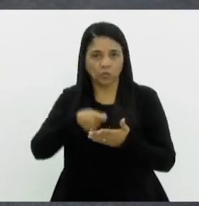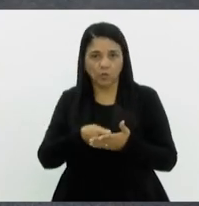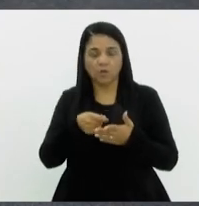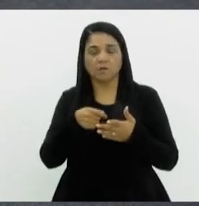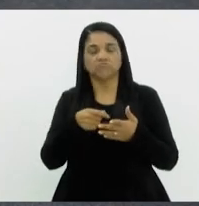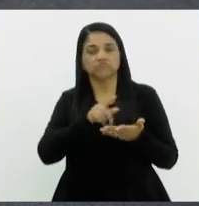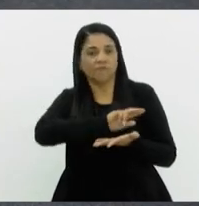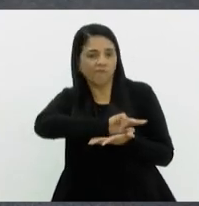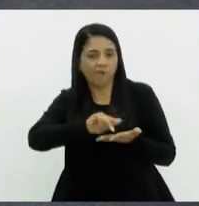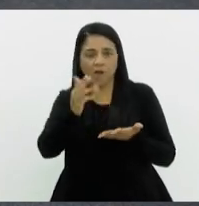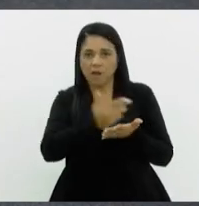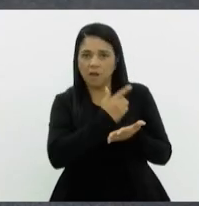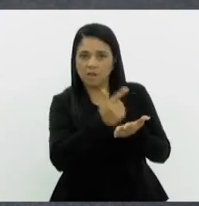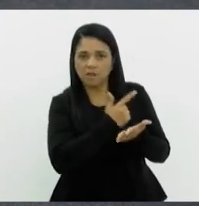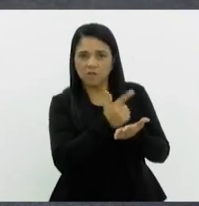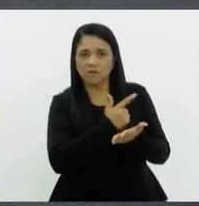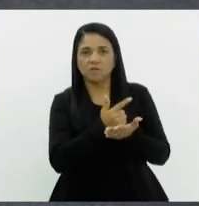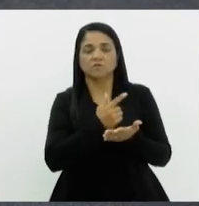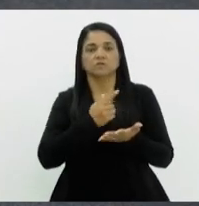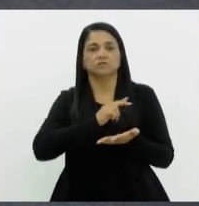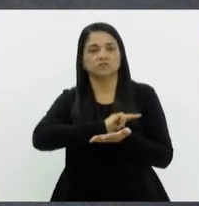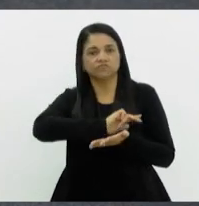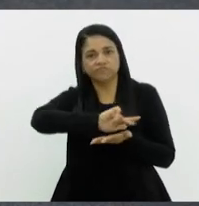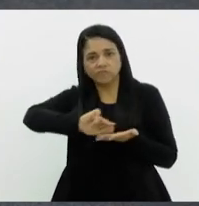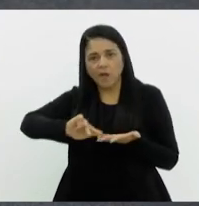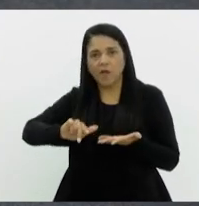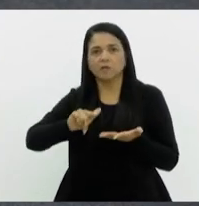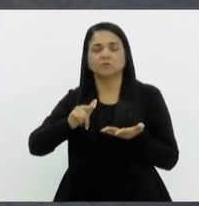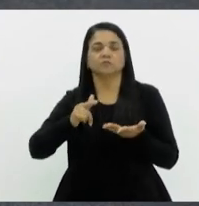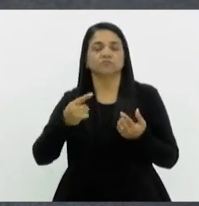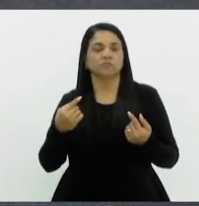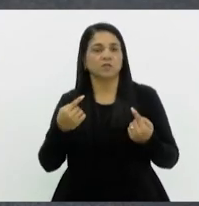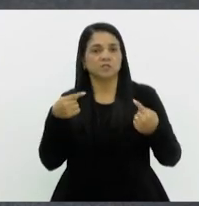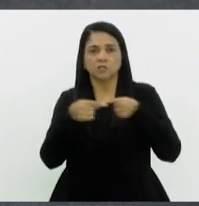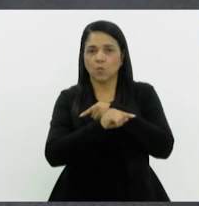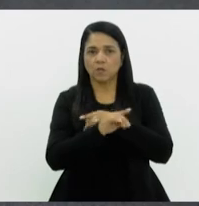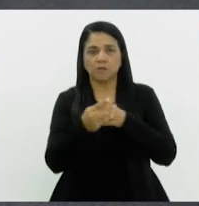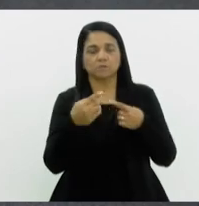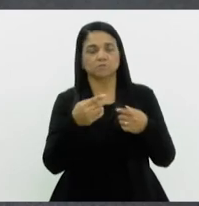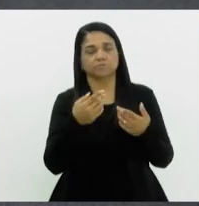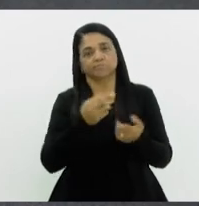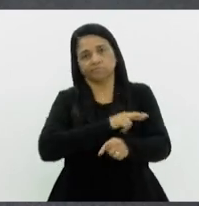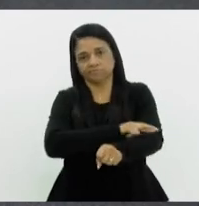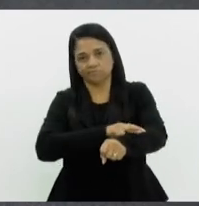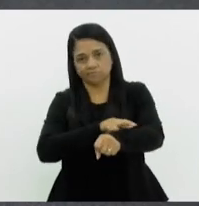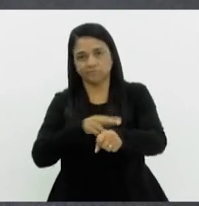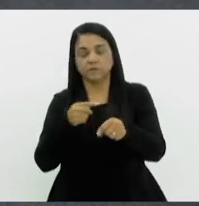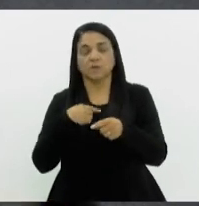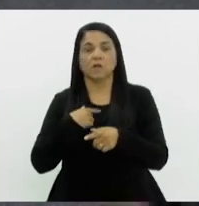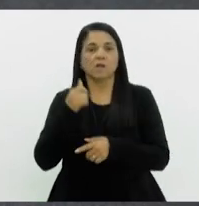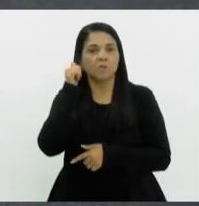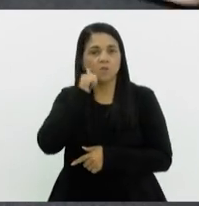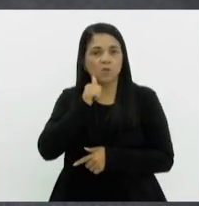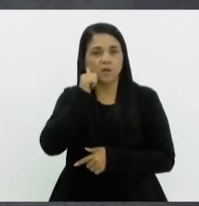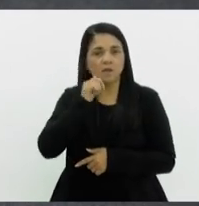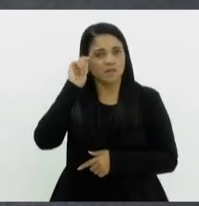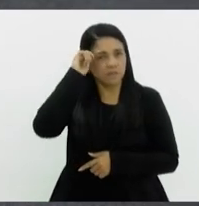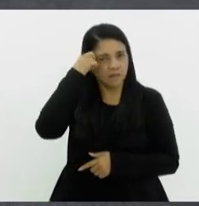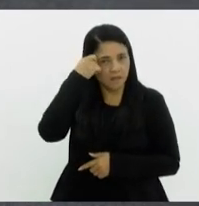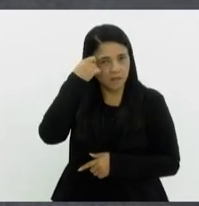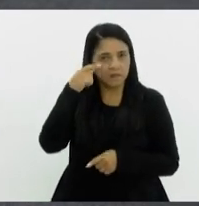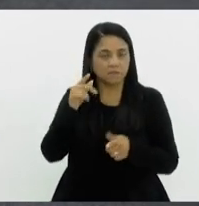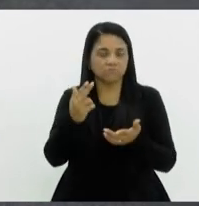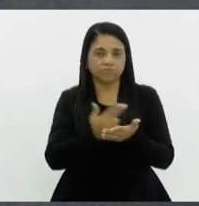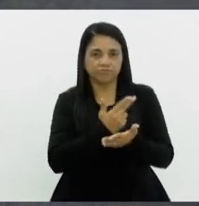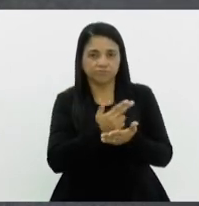tem escritos da vida, racismo, sexismo e desigualdade no Brasil, mulher negra, política governamental e mulher, que é um livro com